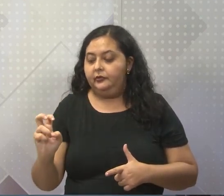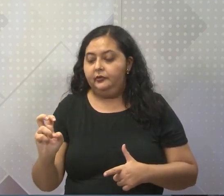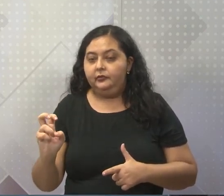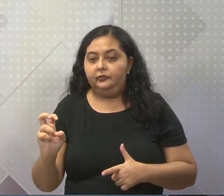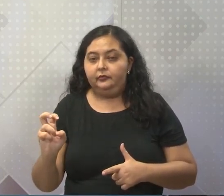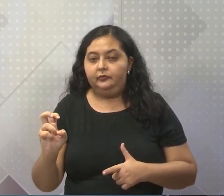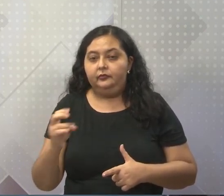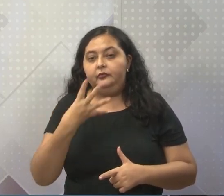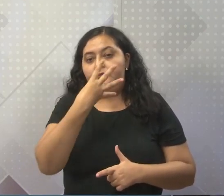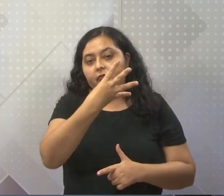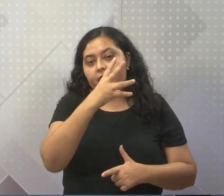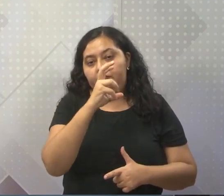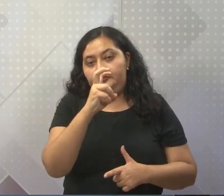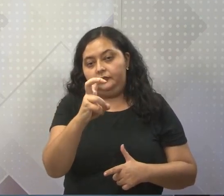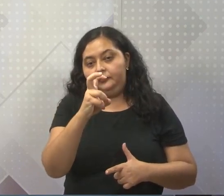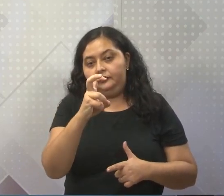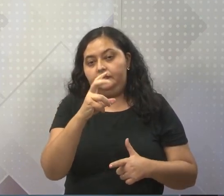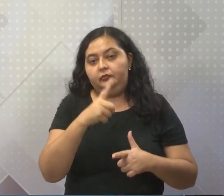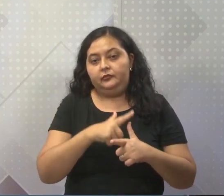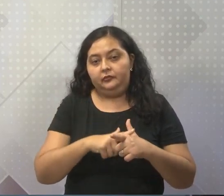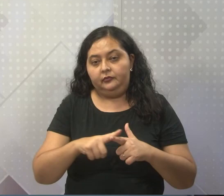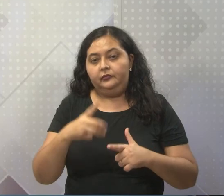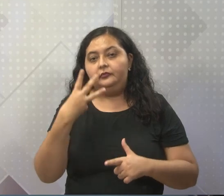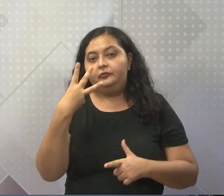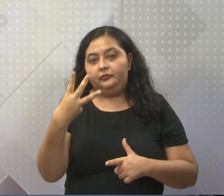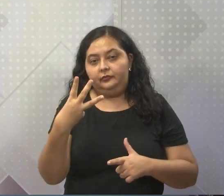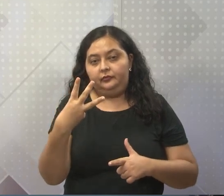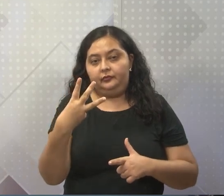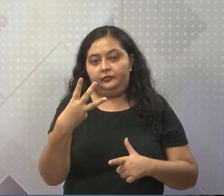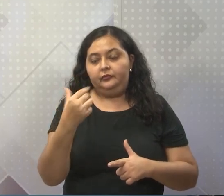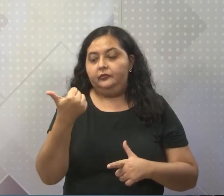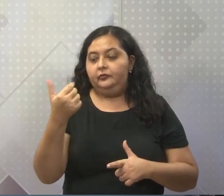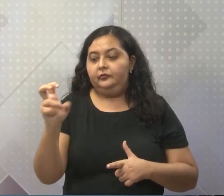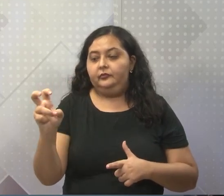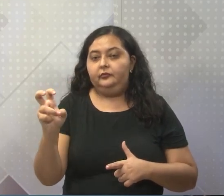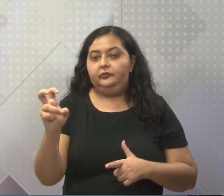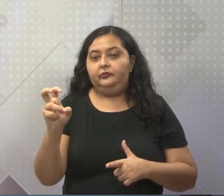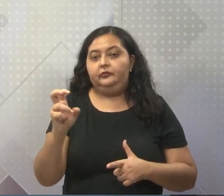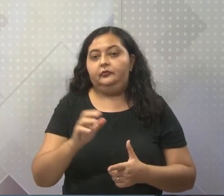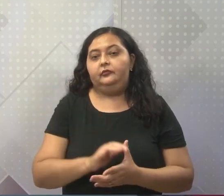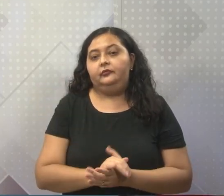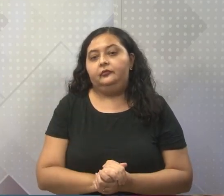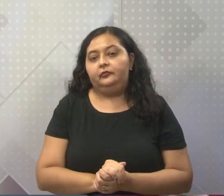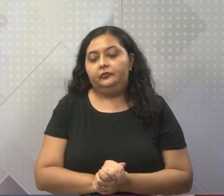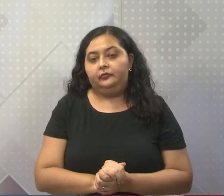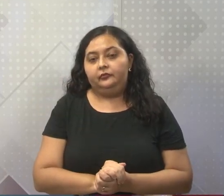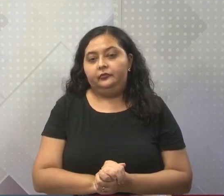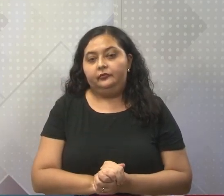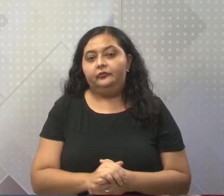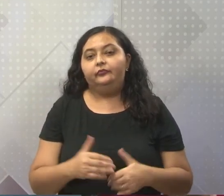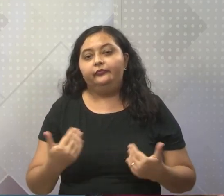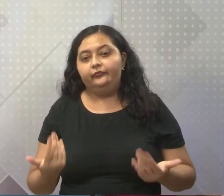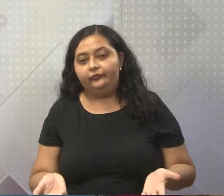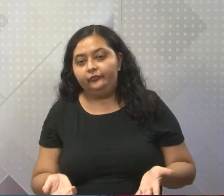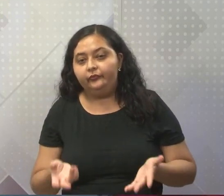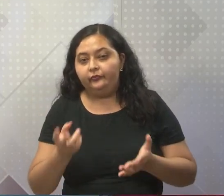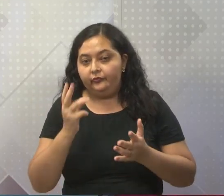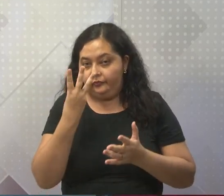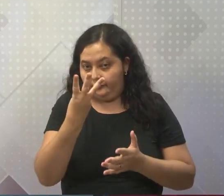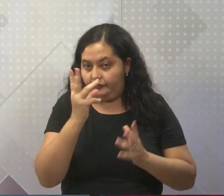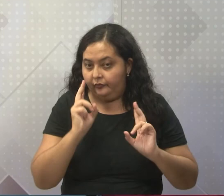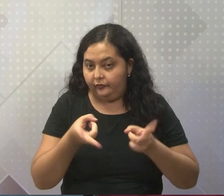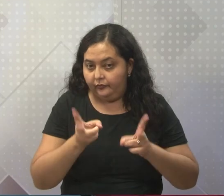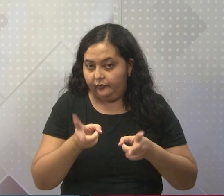5. 45 dividido por 3, 15. E aí, continua no